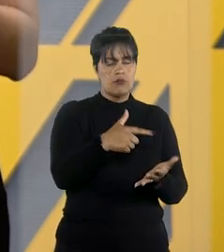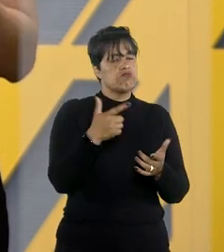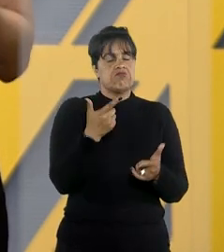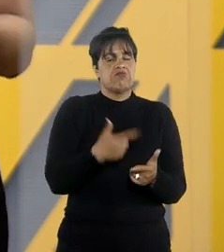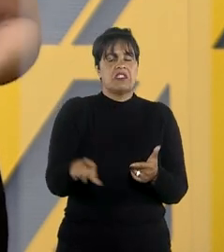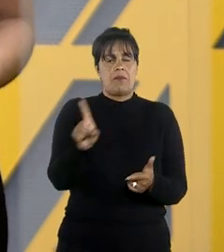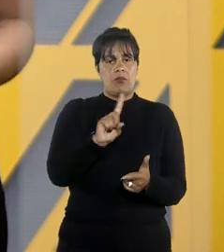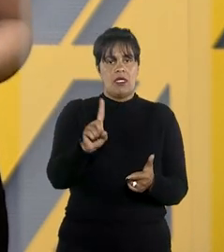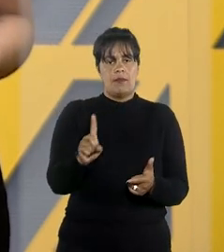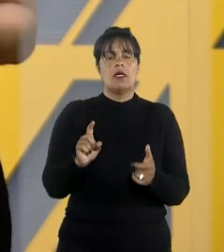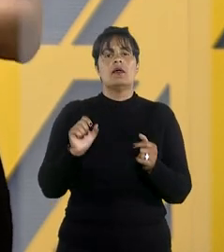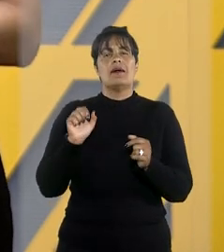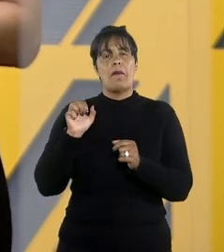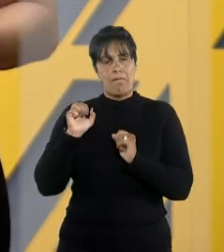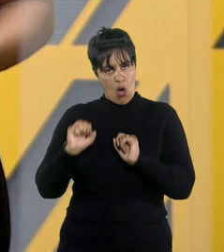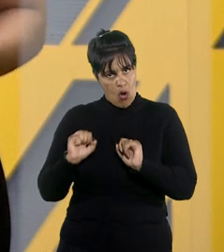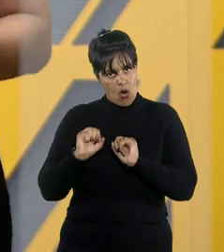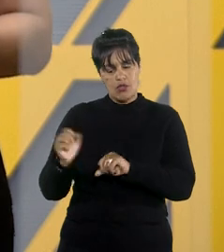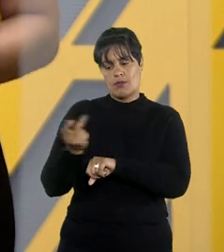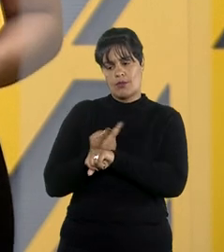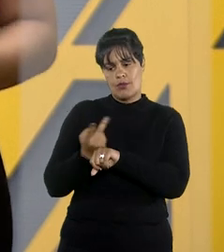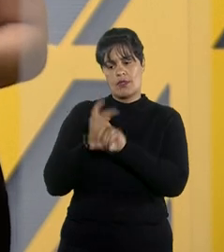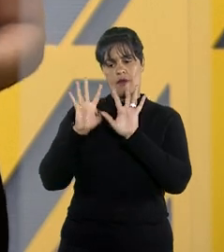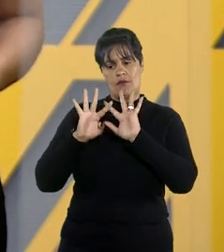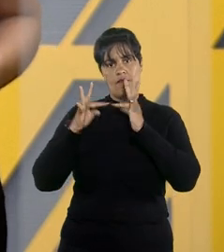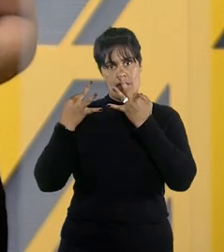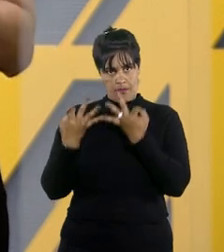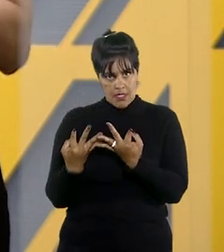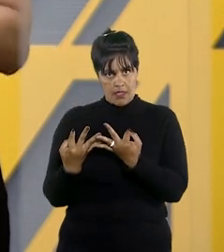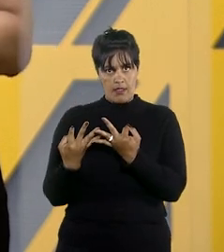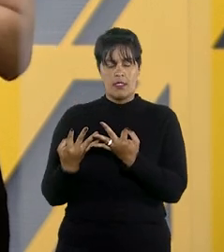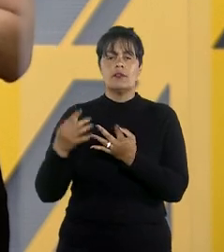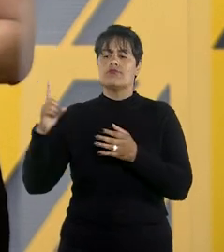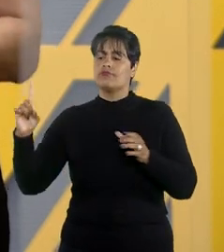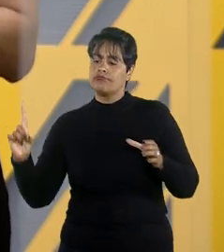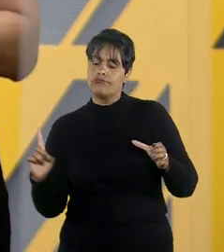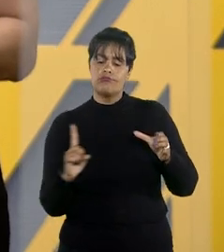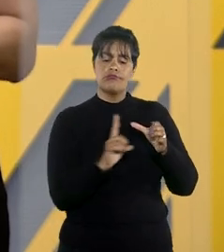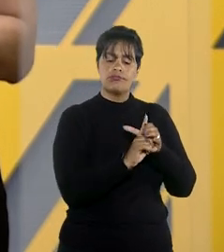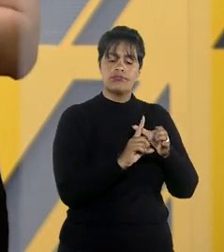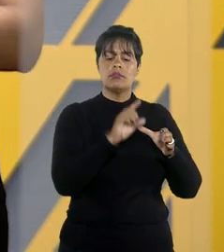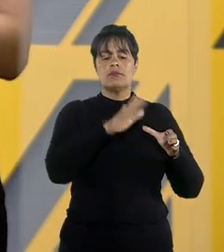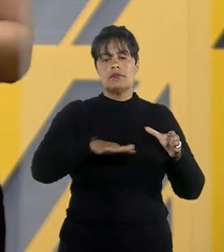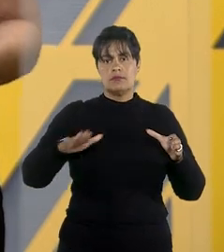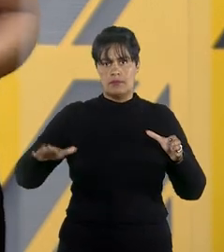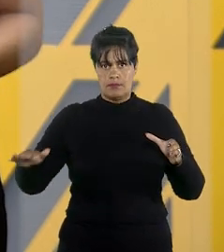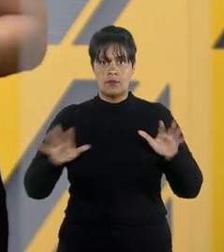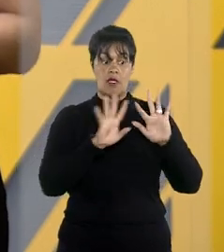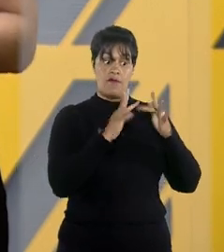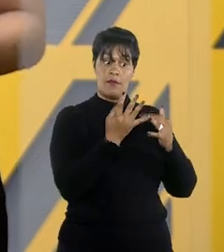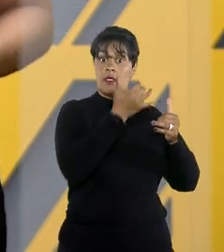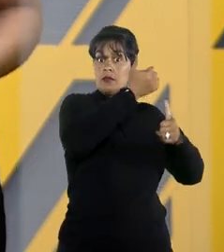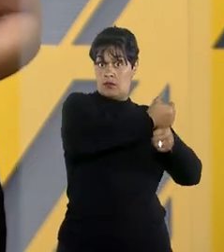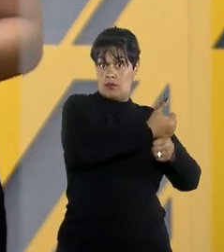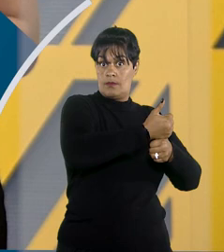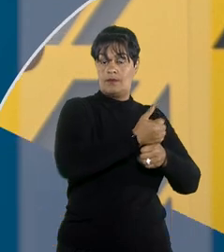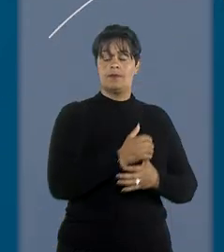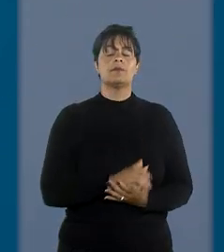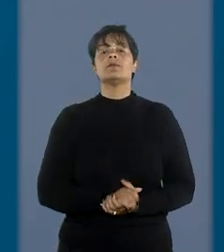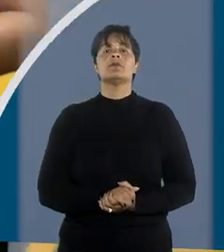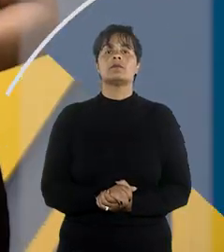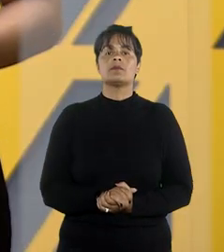familiar, ainda em trâmite, não impede que seja iniciada a colocação da criança em família